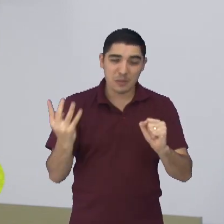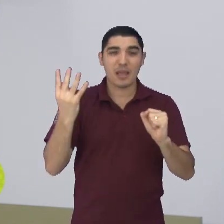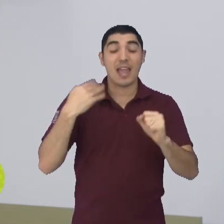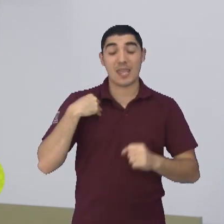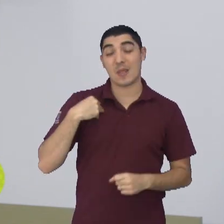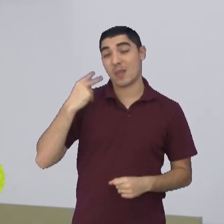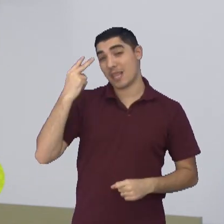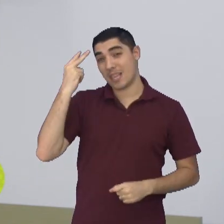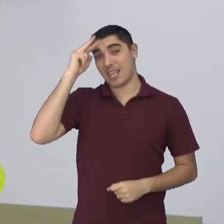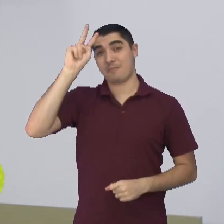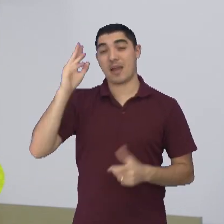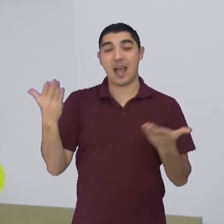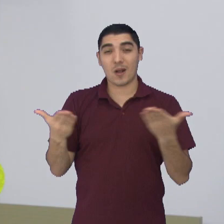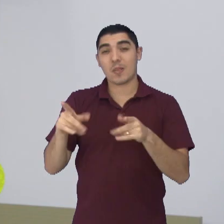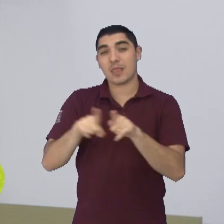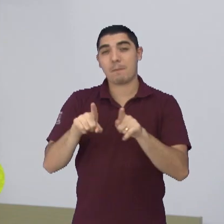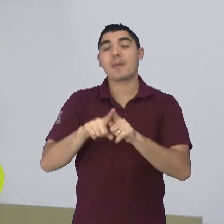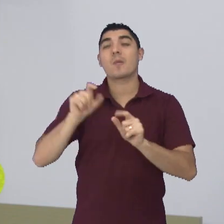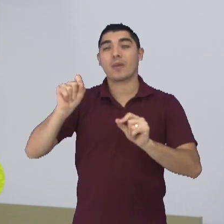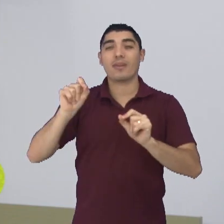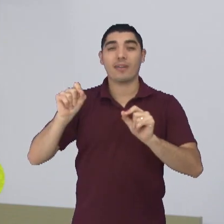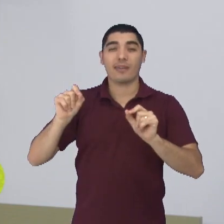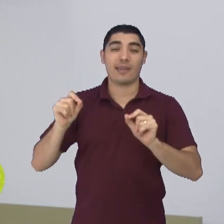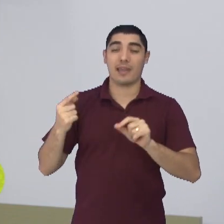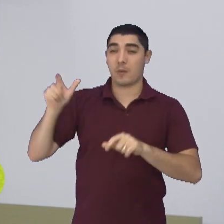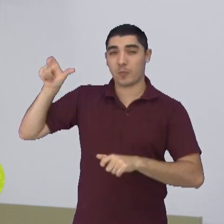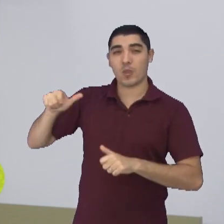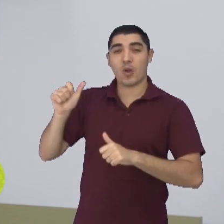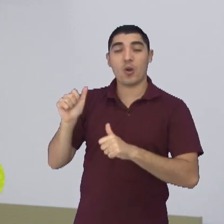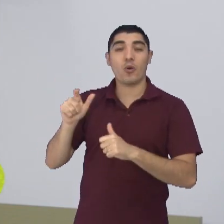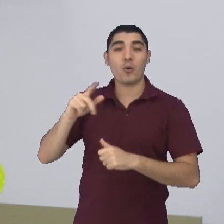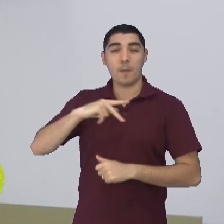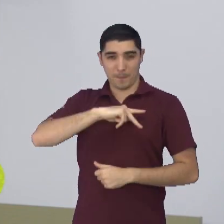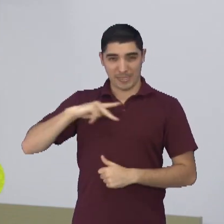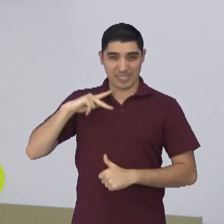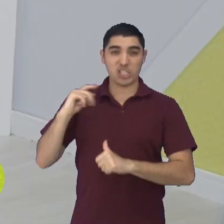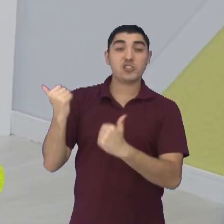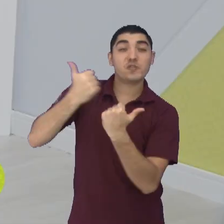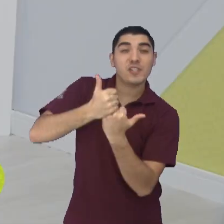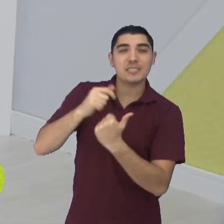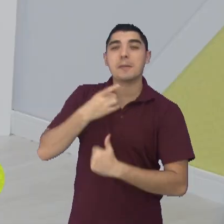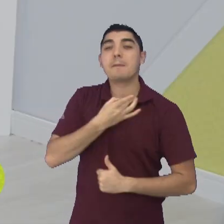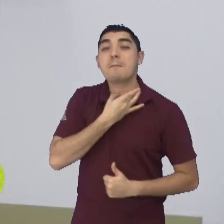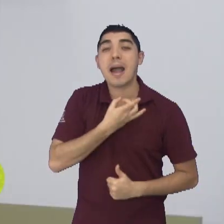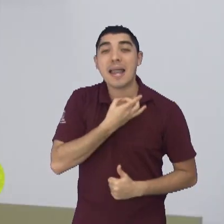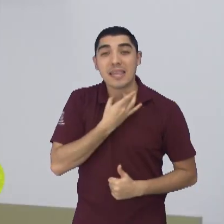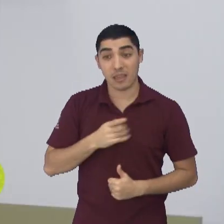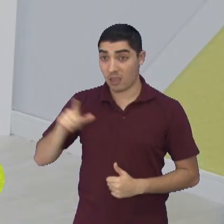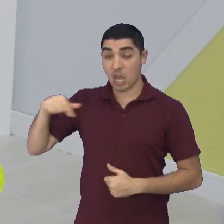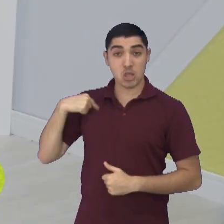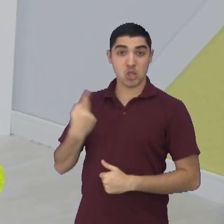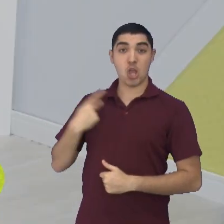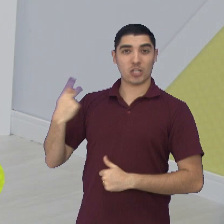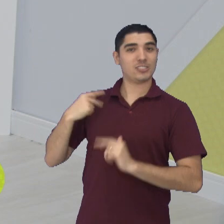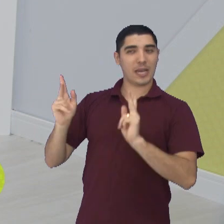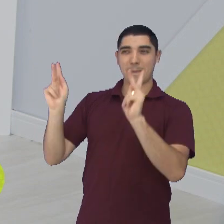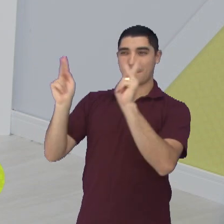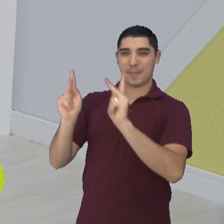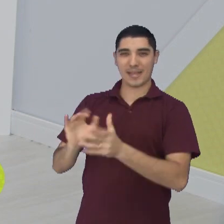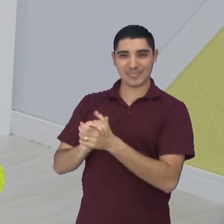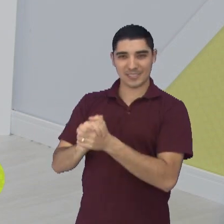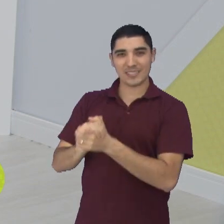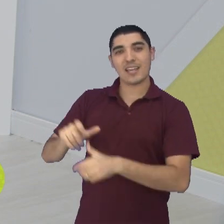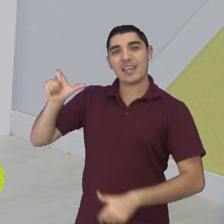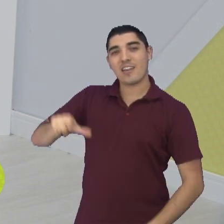Lembrando agora da polêmica passada, né, do vice-presidente do Marília, né? Fizemos as pazes, hein? Ah, é? Fizemos. Tá bom. Valtencir, então... o